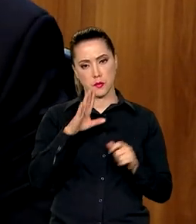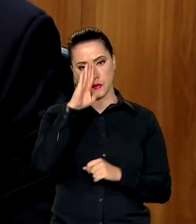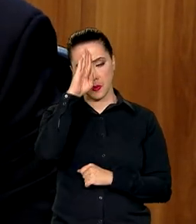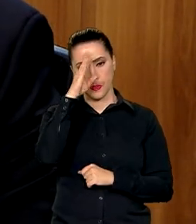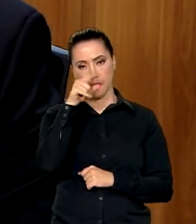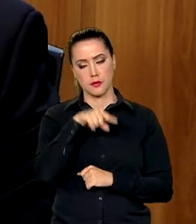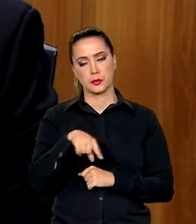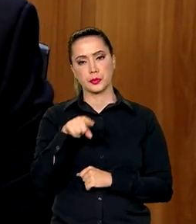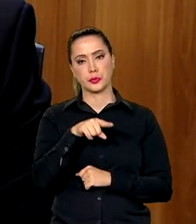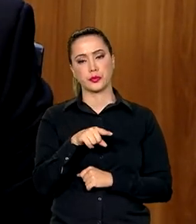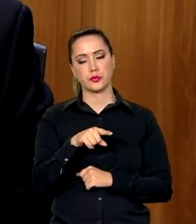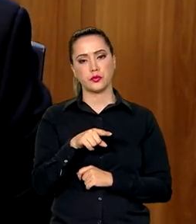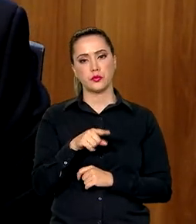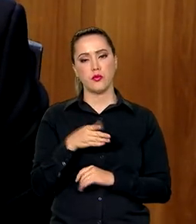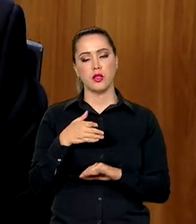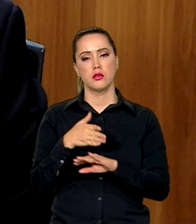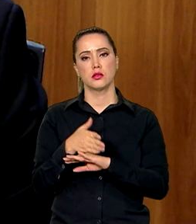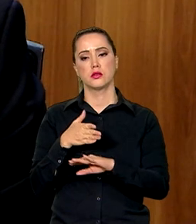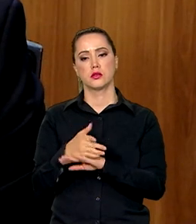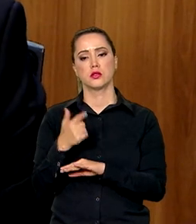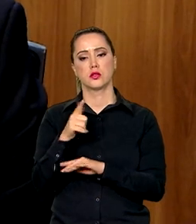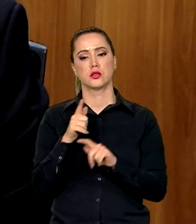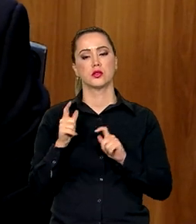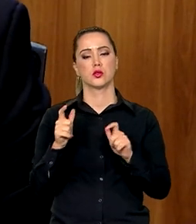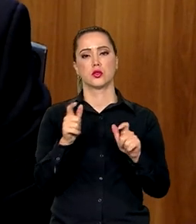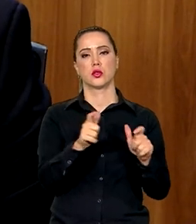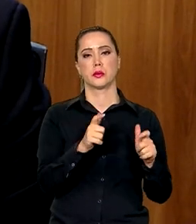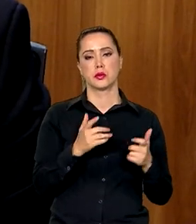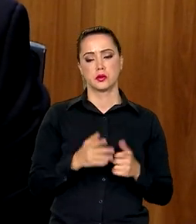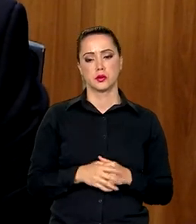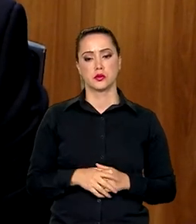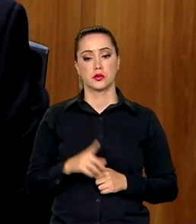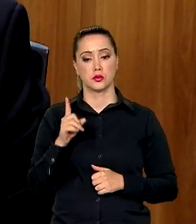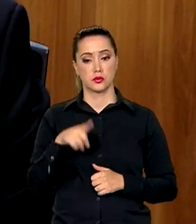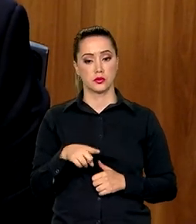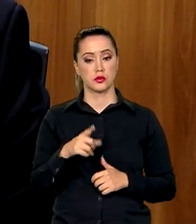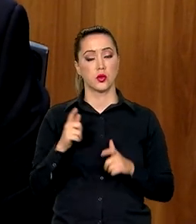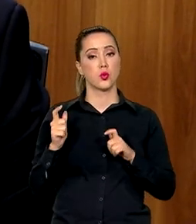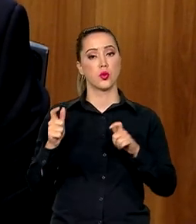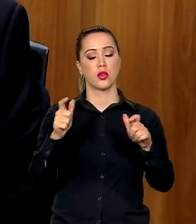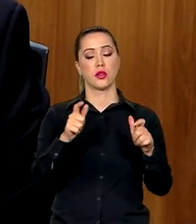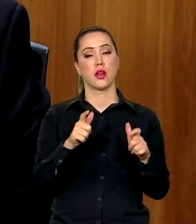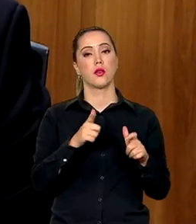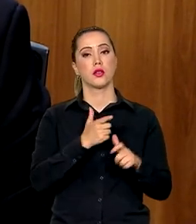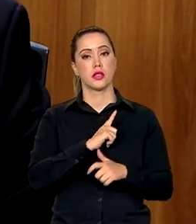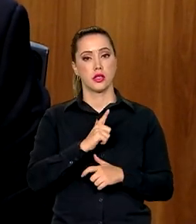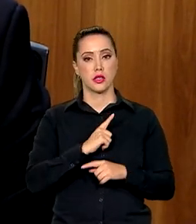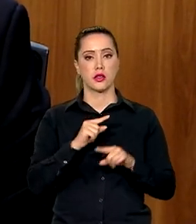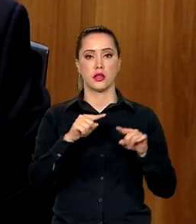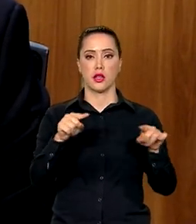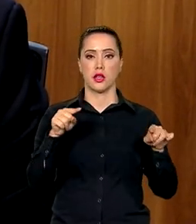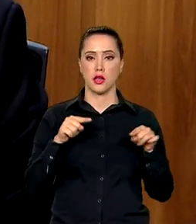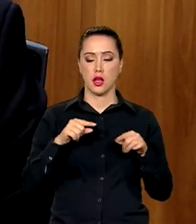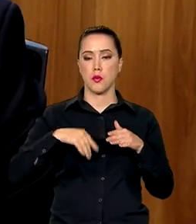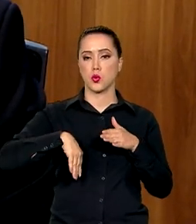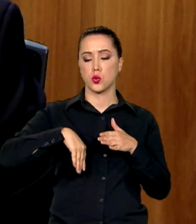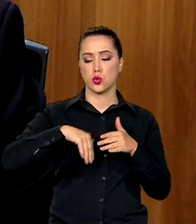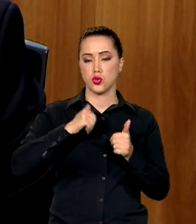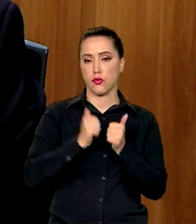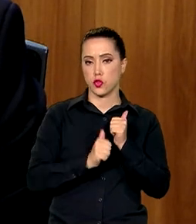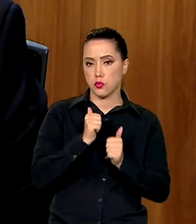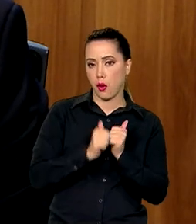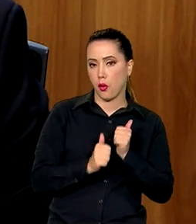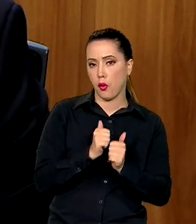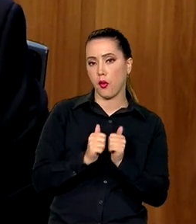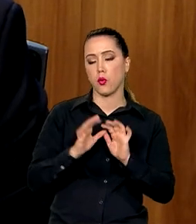sua a sua penetração em outras cidades é um espaço que tem campo soci site tem tem uma